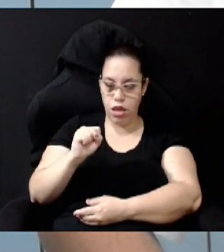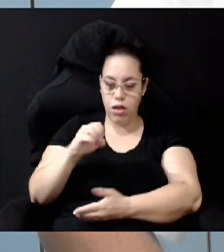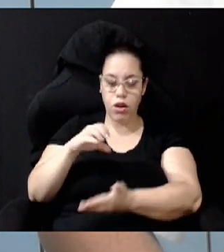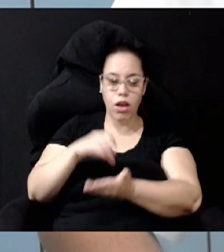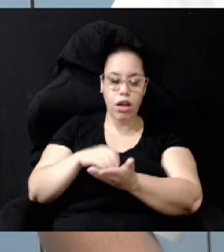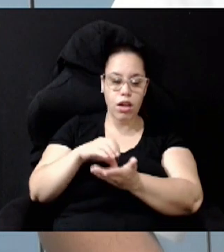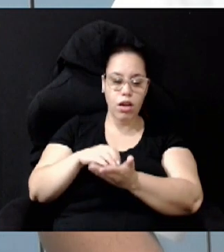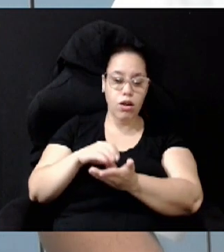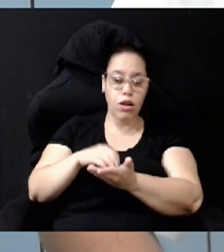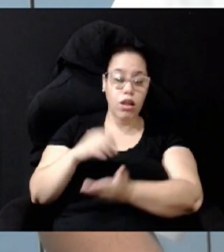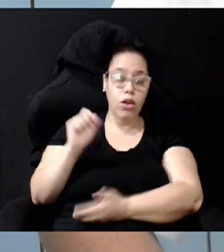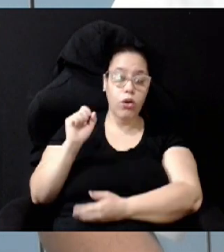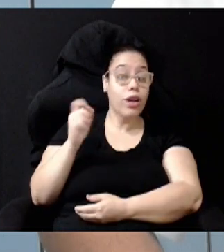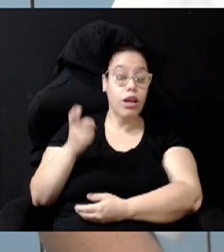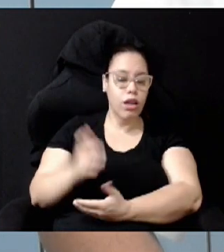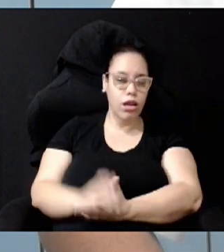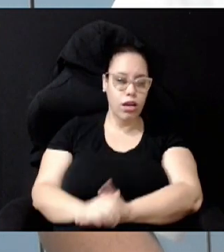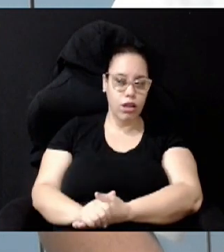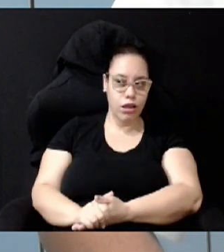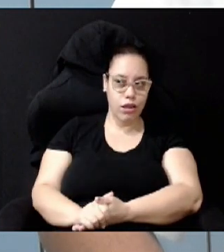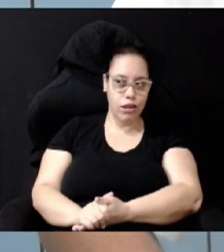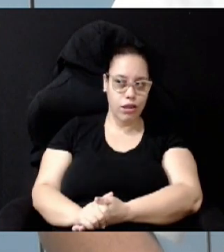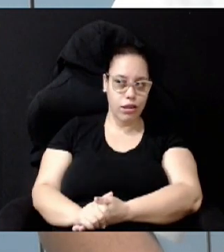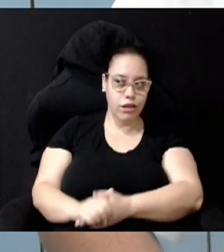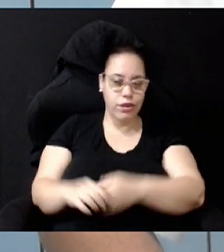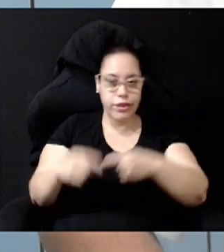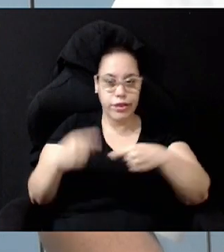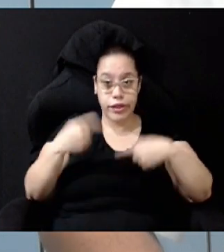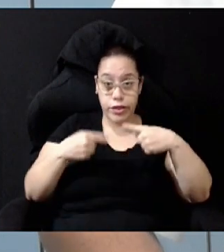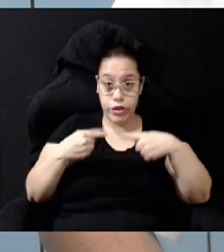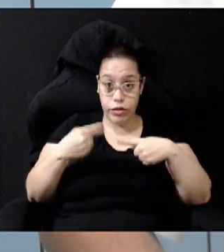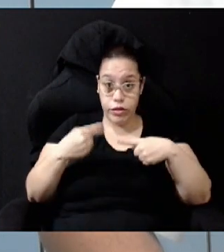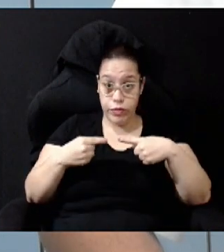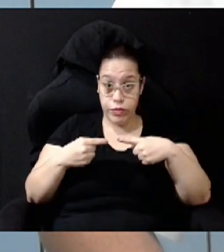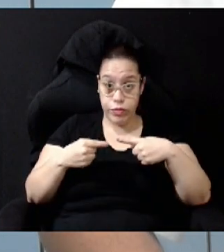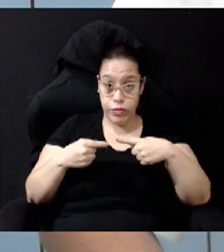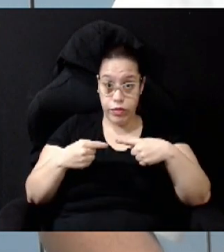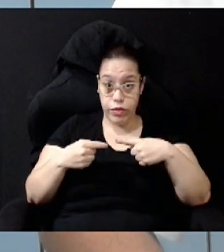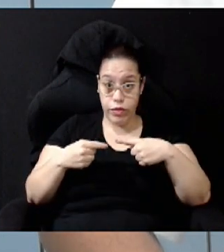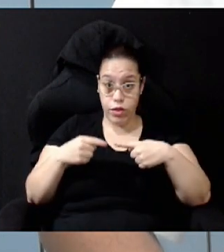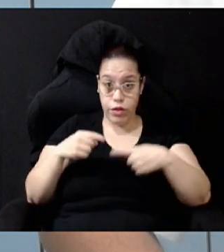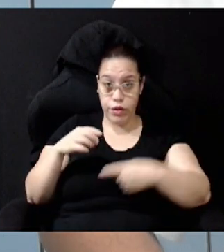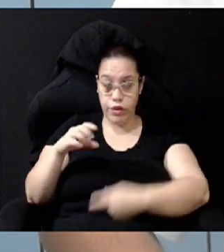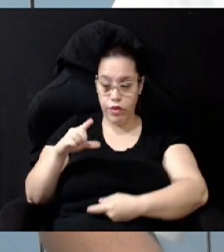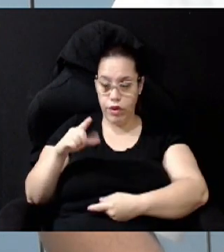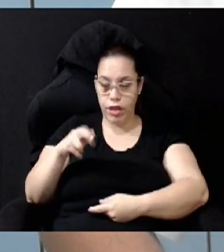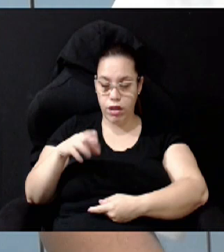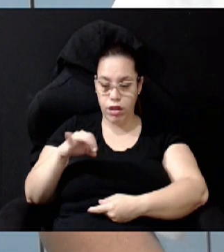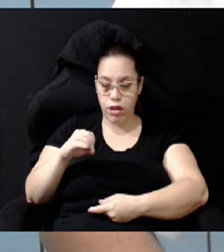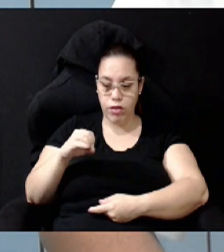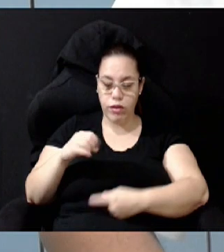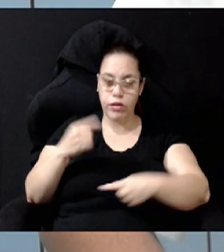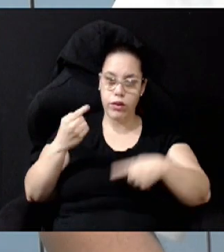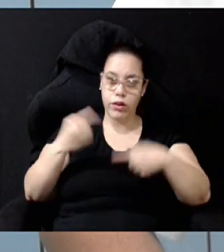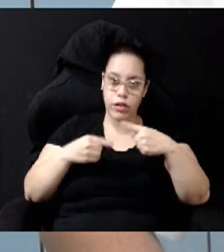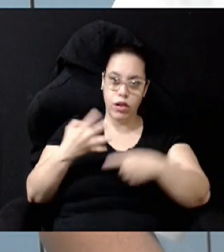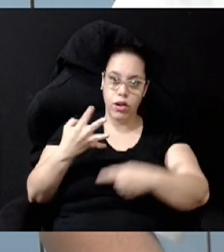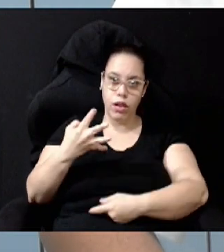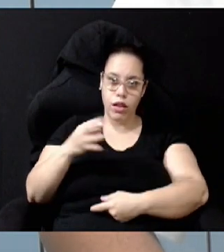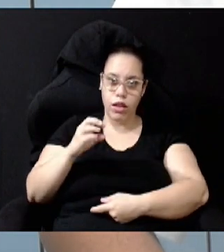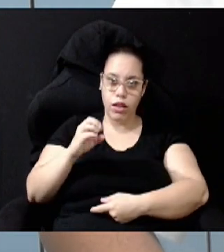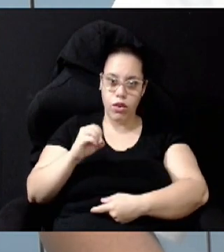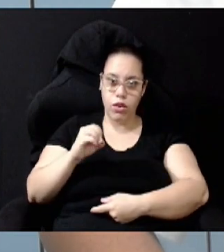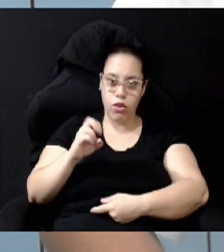então, nós estamos discutindo a nova concessão e tem se discutido, 40,